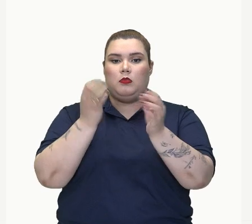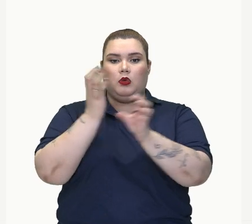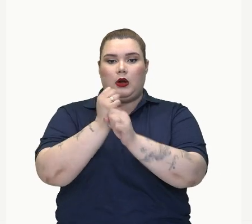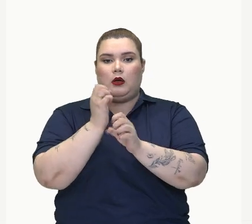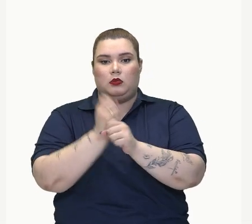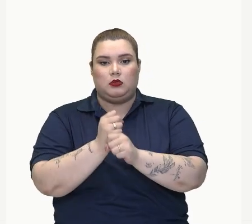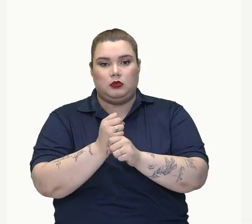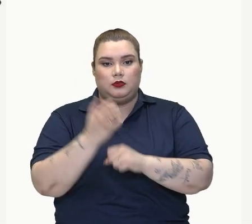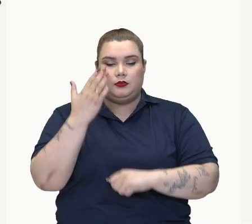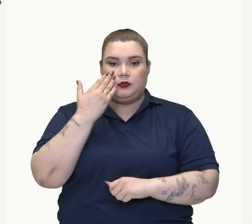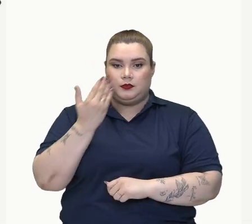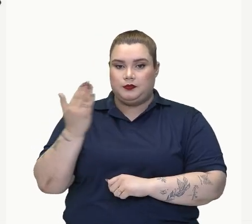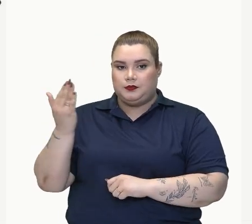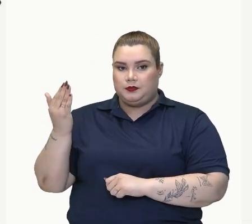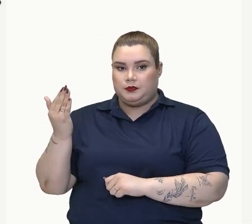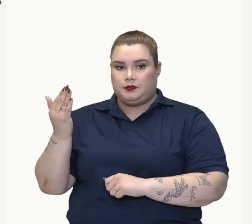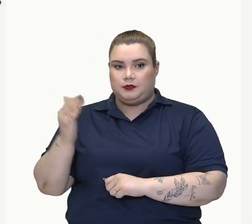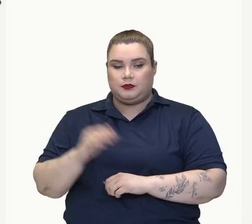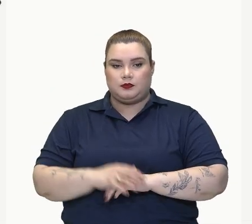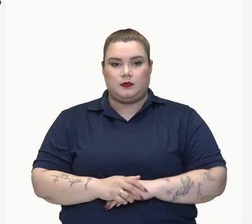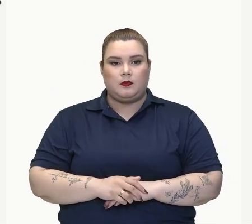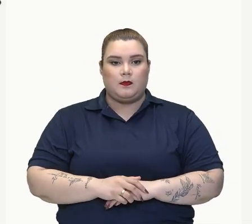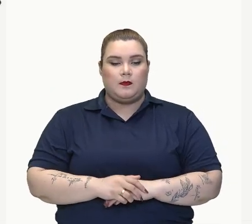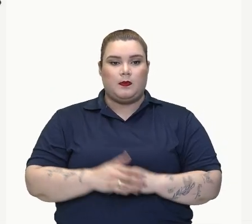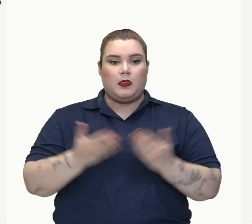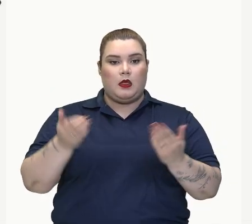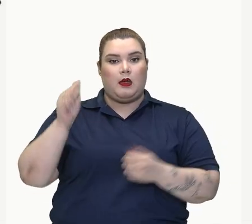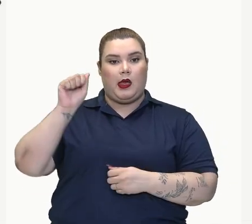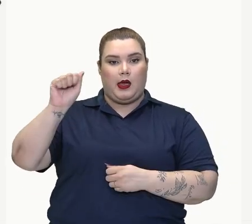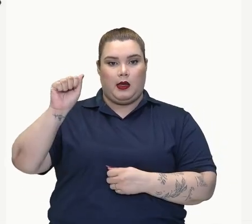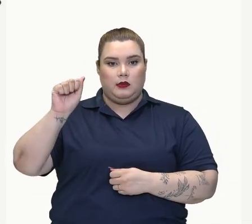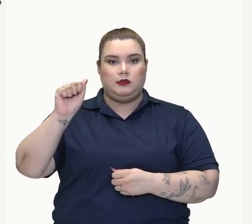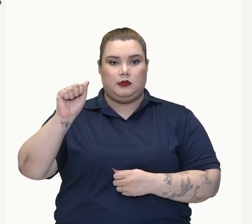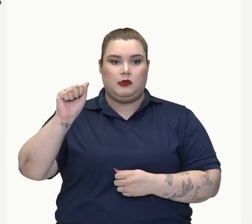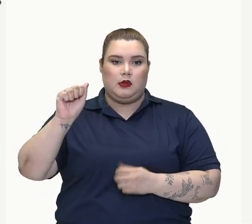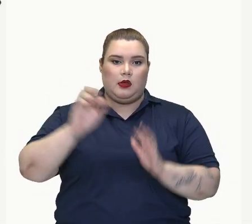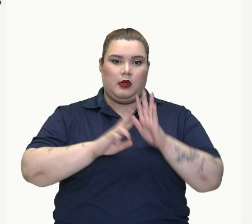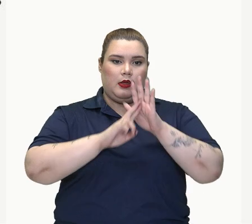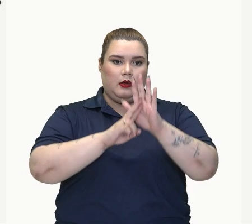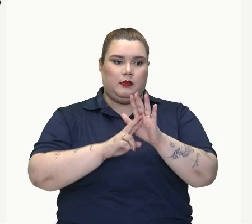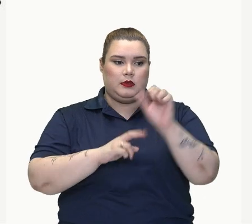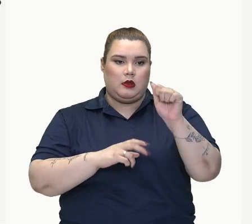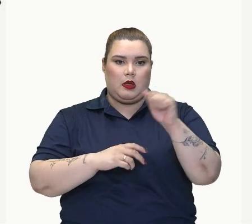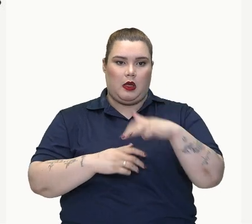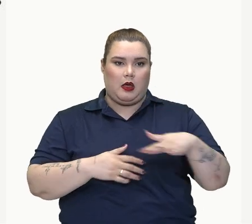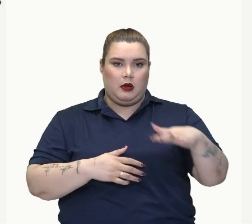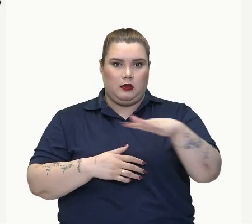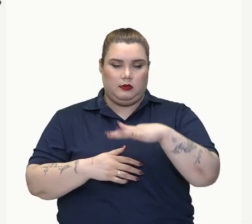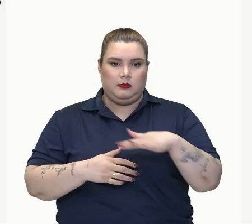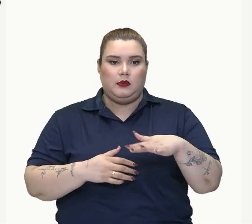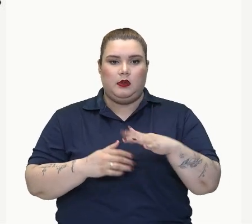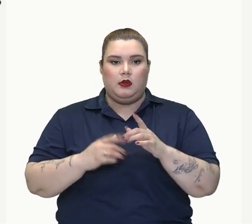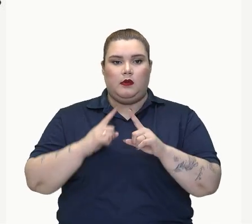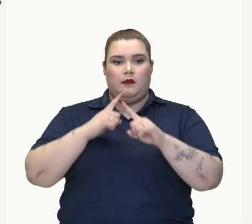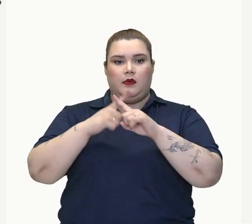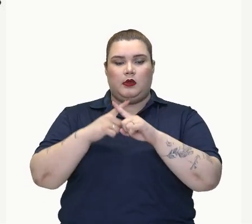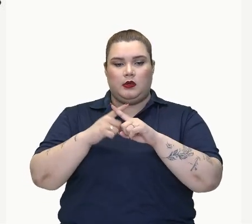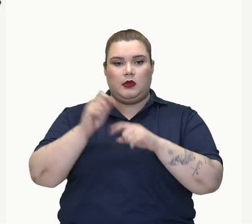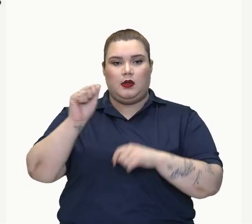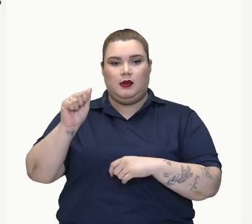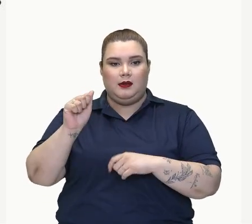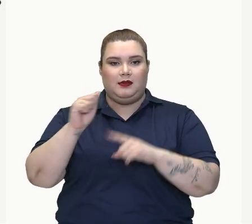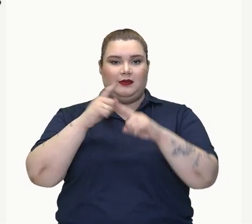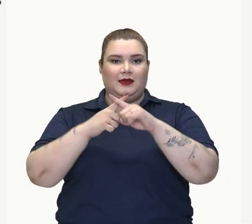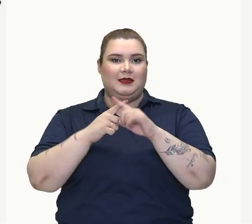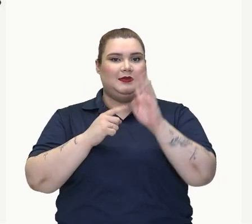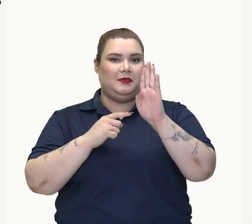calcula. A gente vai ter então o A, que é igual ao Azinho, vezes Bzinho, vezes